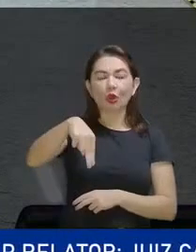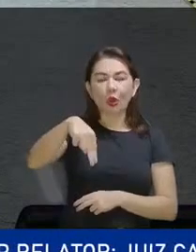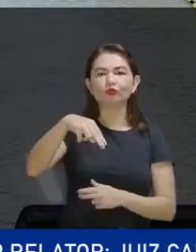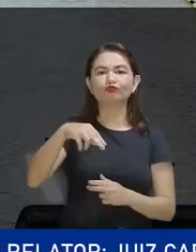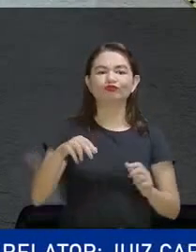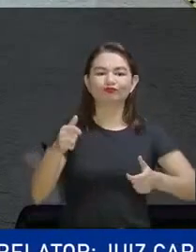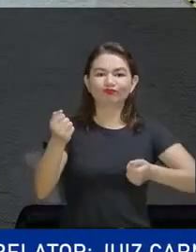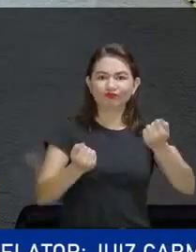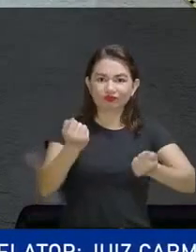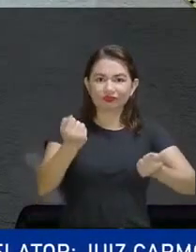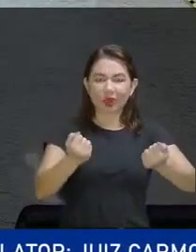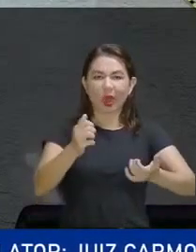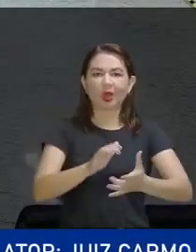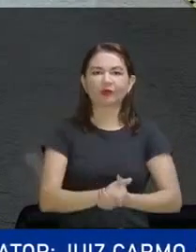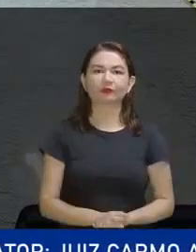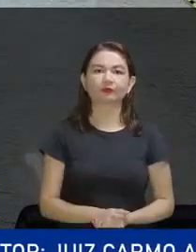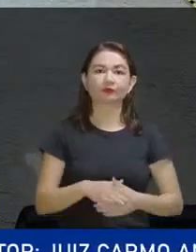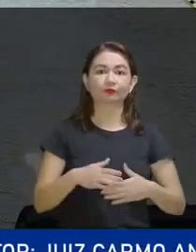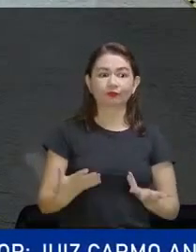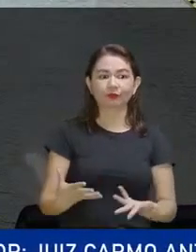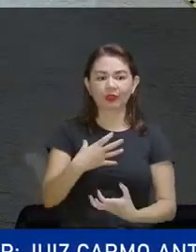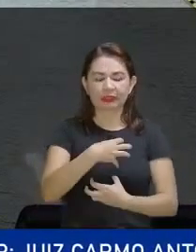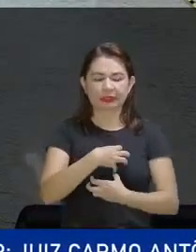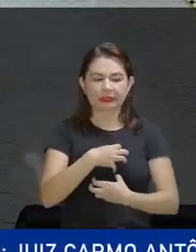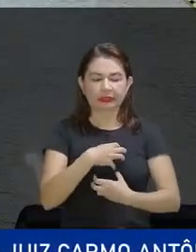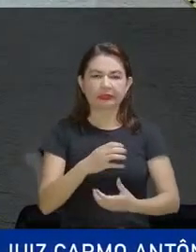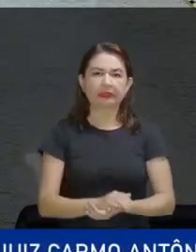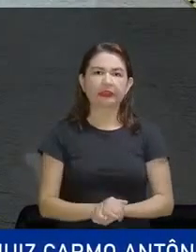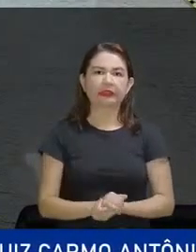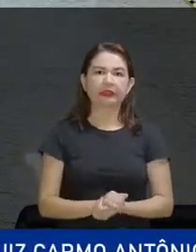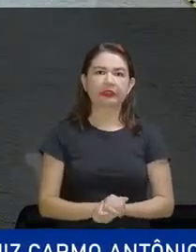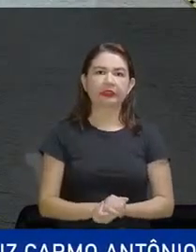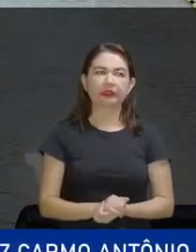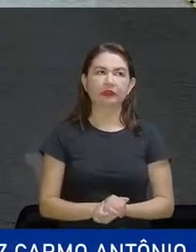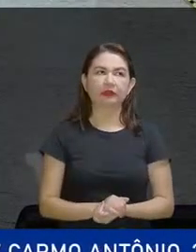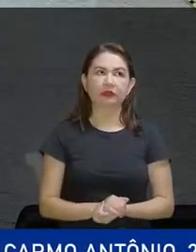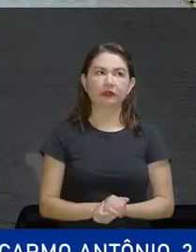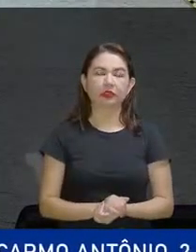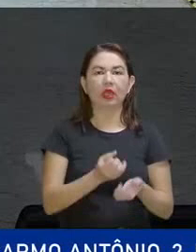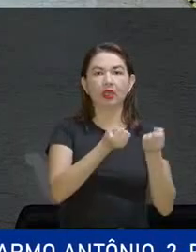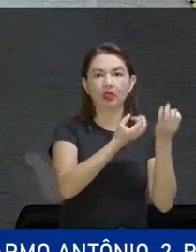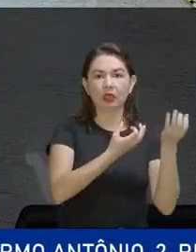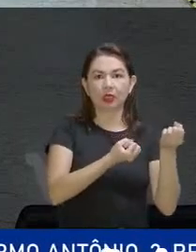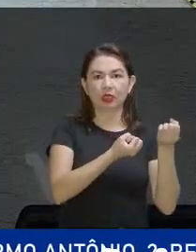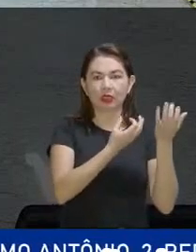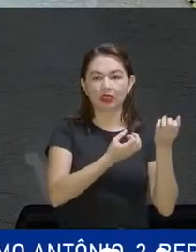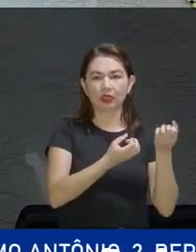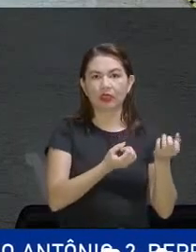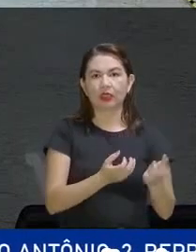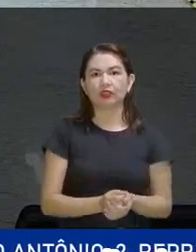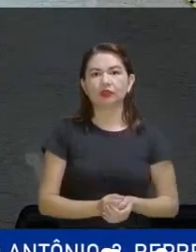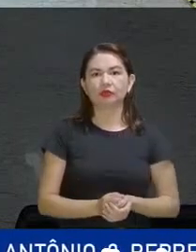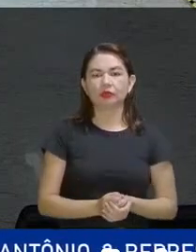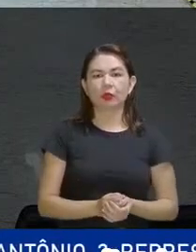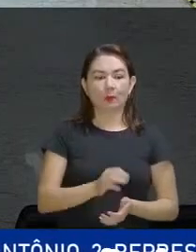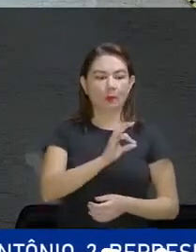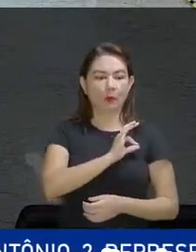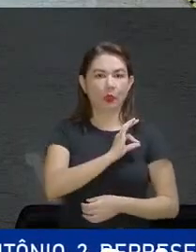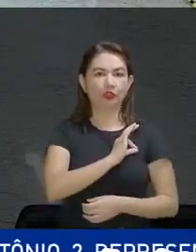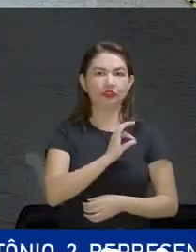aqui o trecho da narração feita pelo policial militar Éder